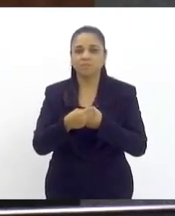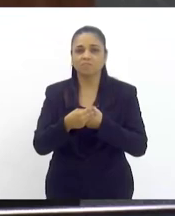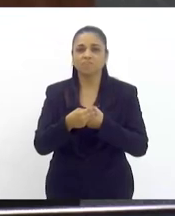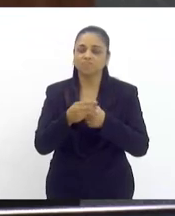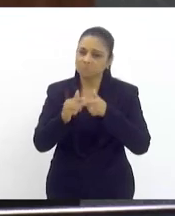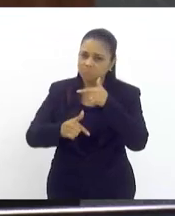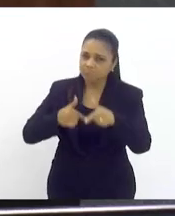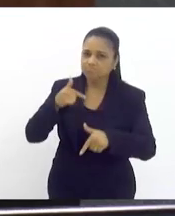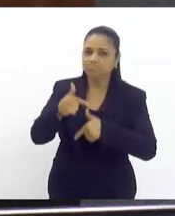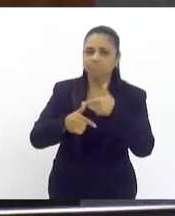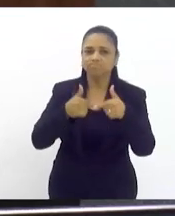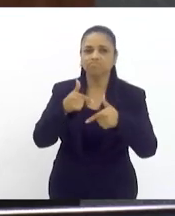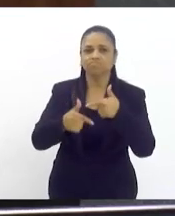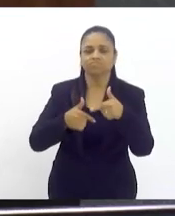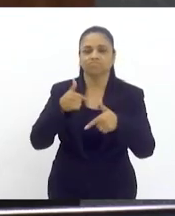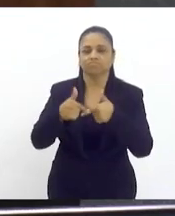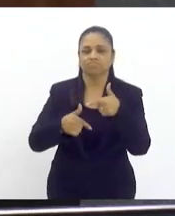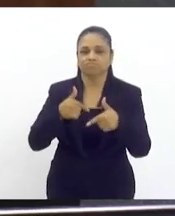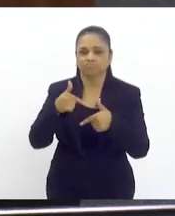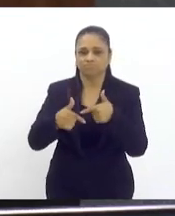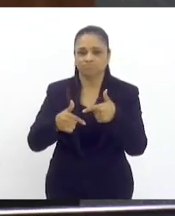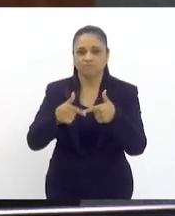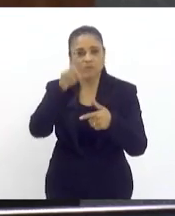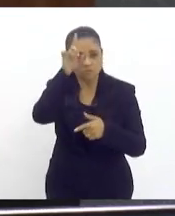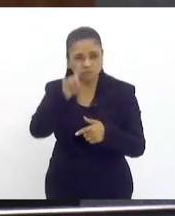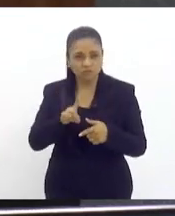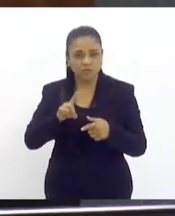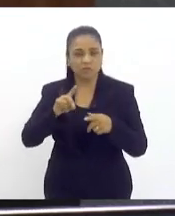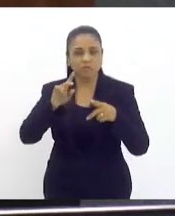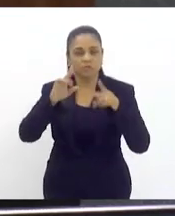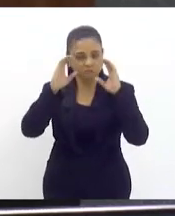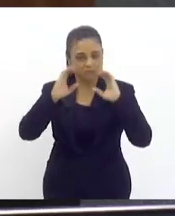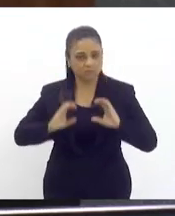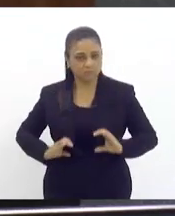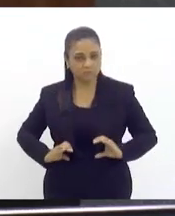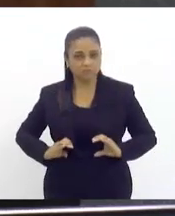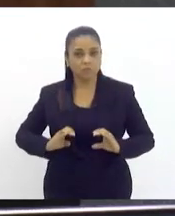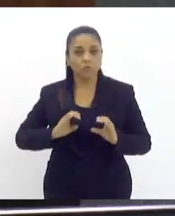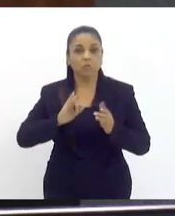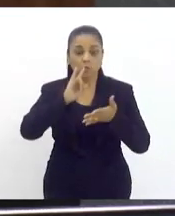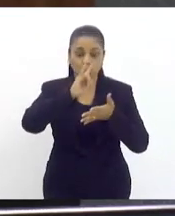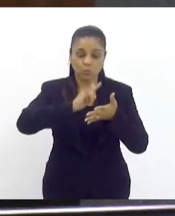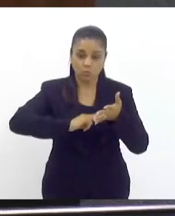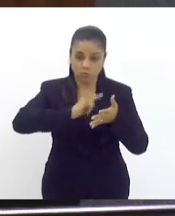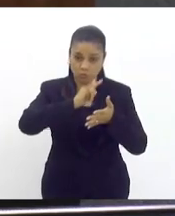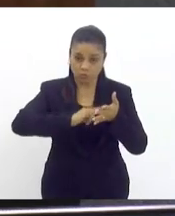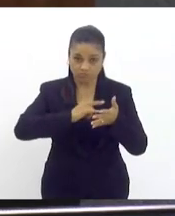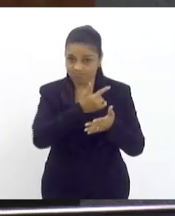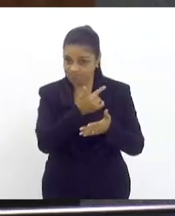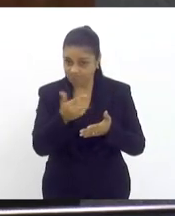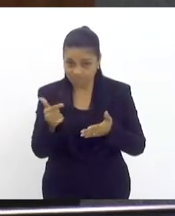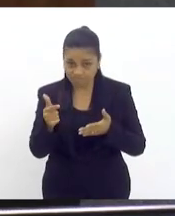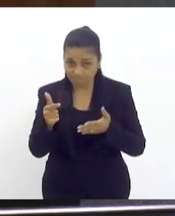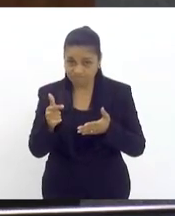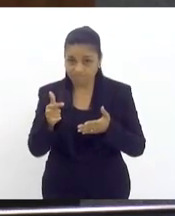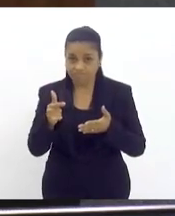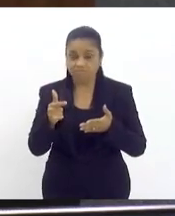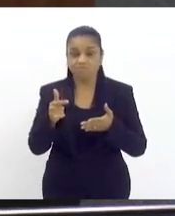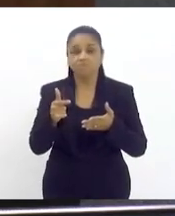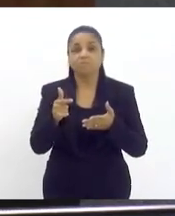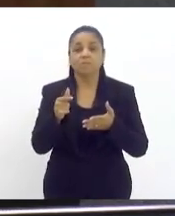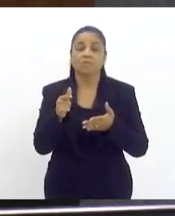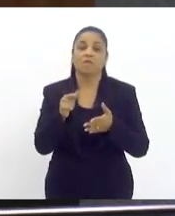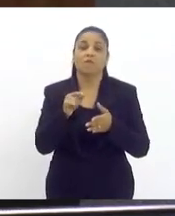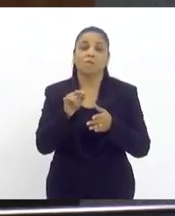assíduas né na presença do direito cidadão os em documentados ainda é uma realidade sobretudo